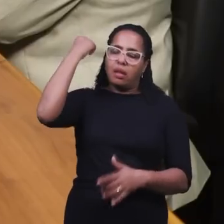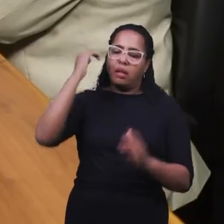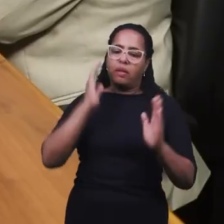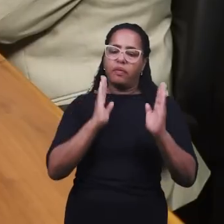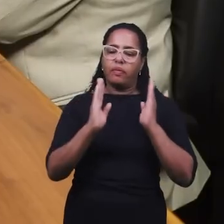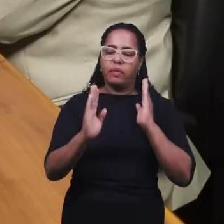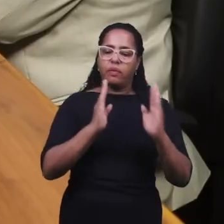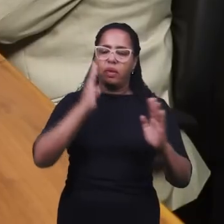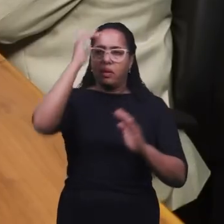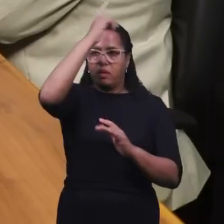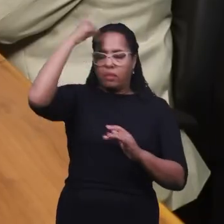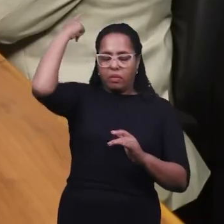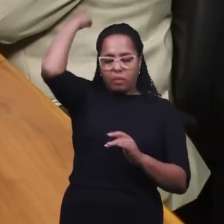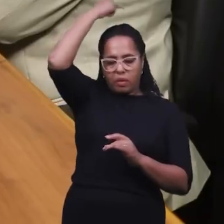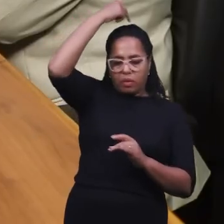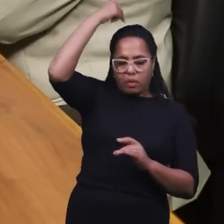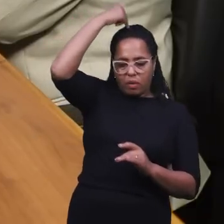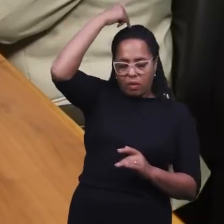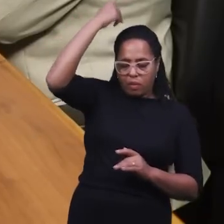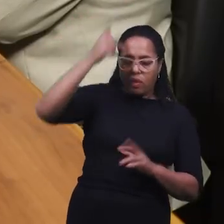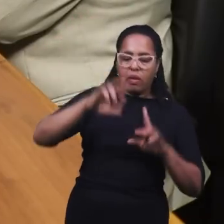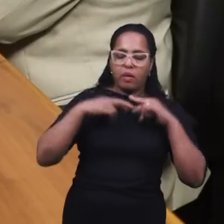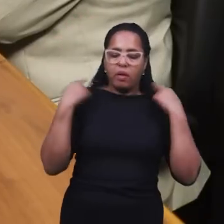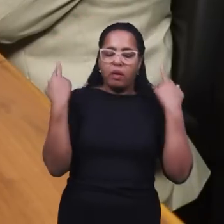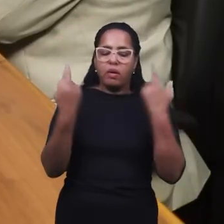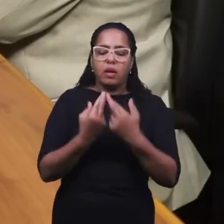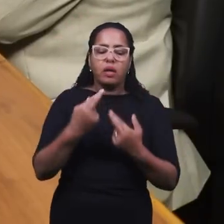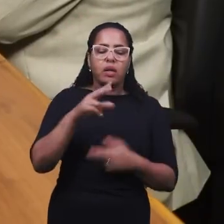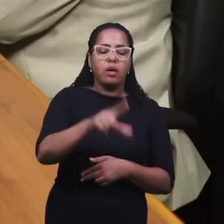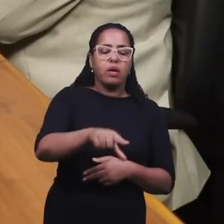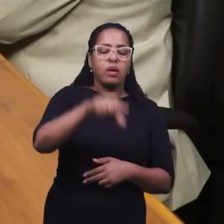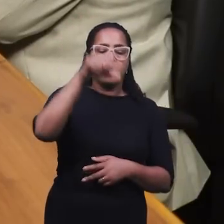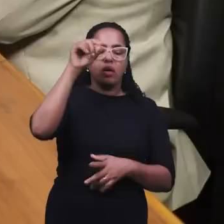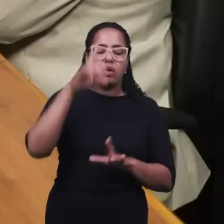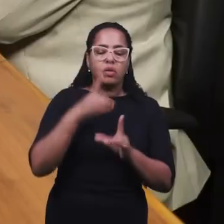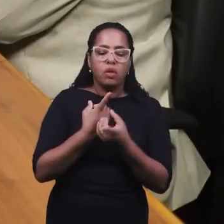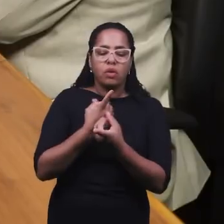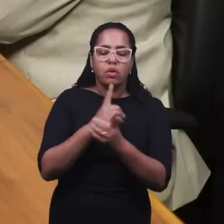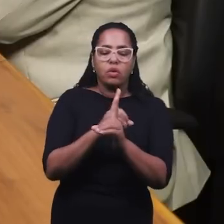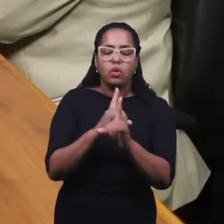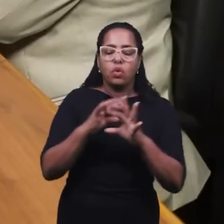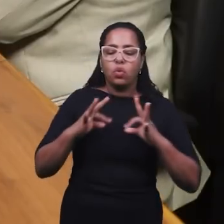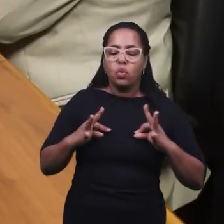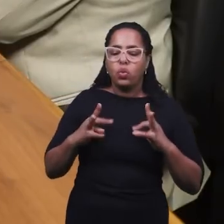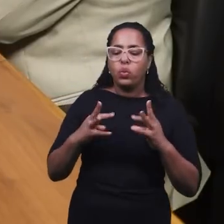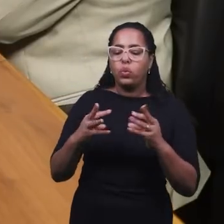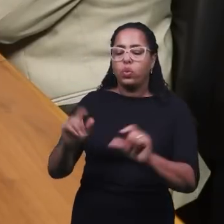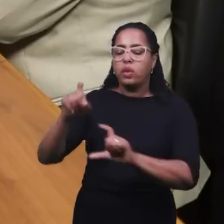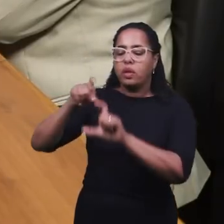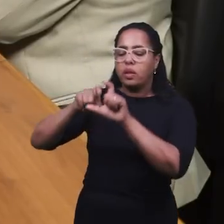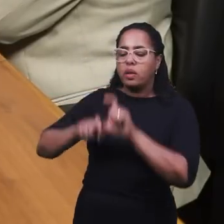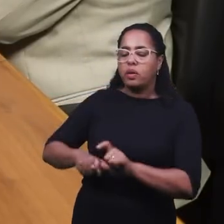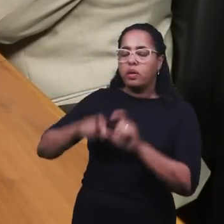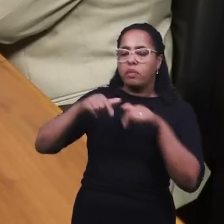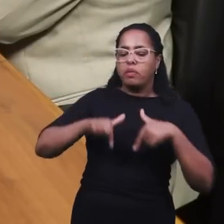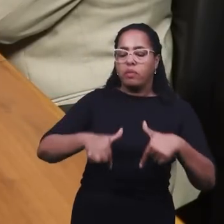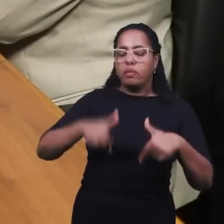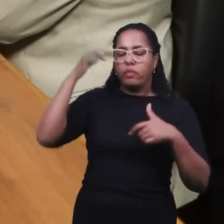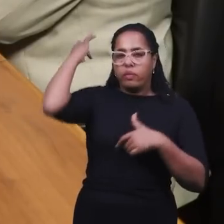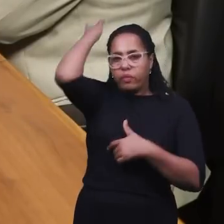partiu do início, onde o Espírito Santo operava na vida da igreja, ela parte do